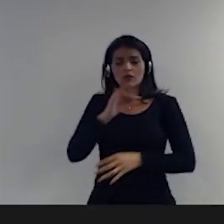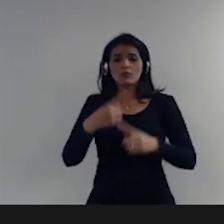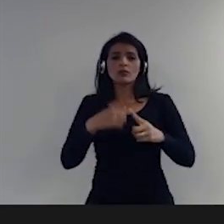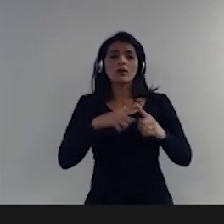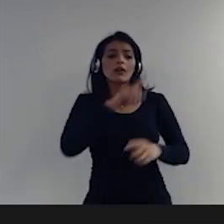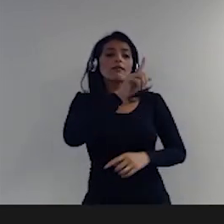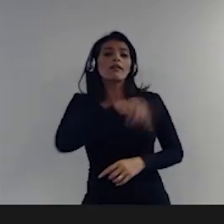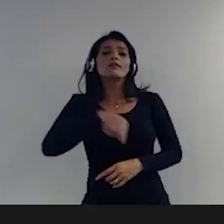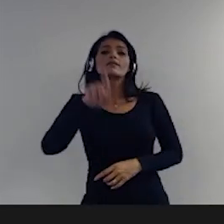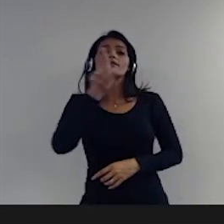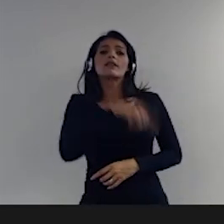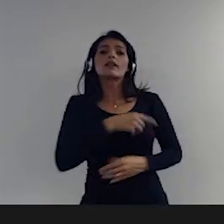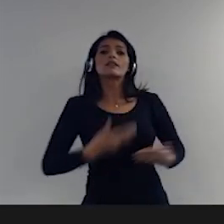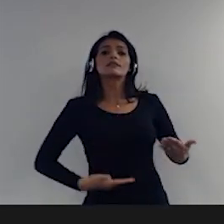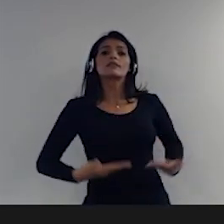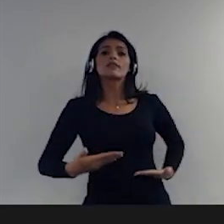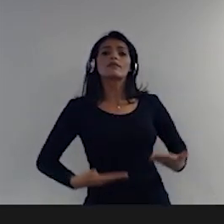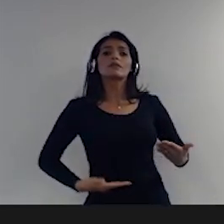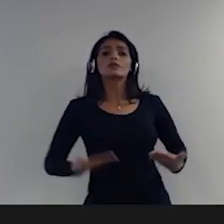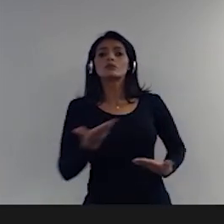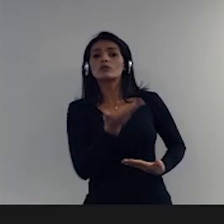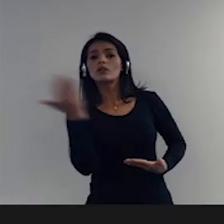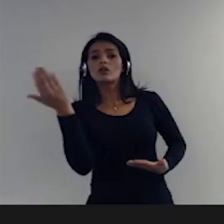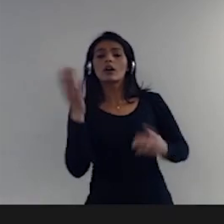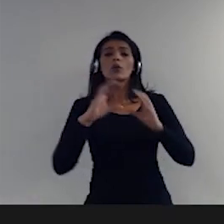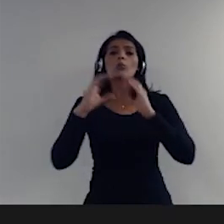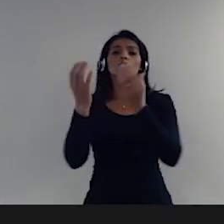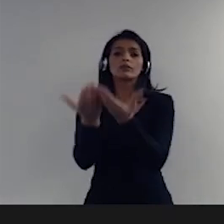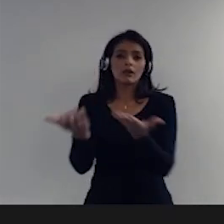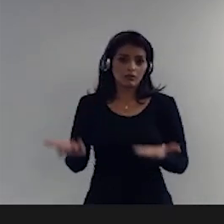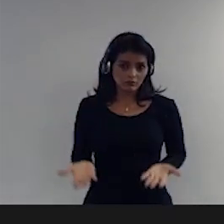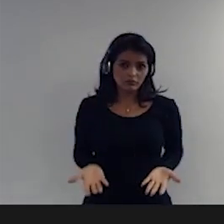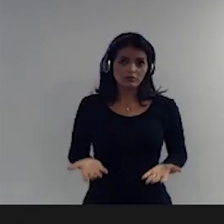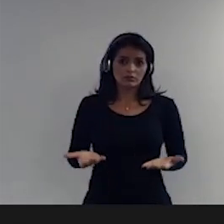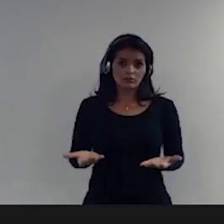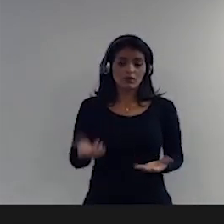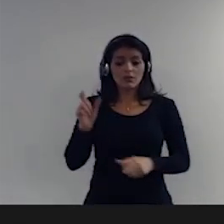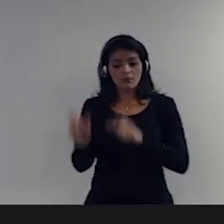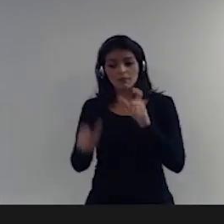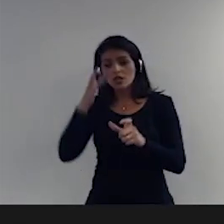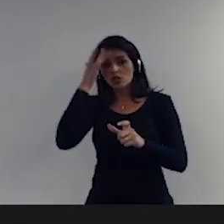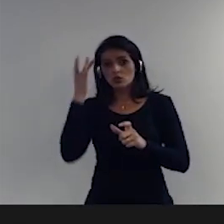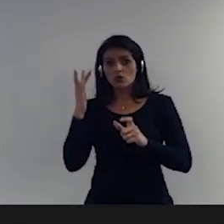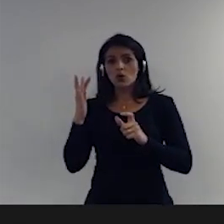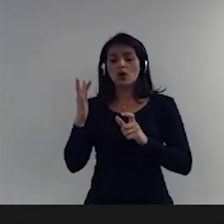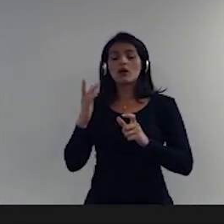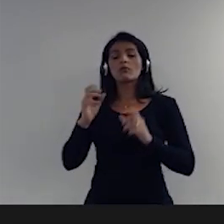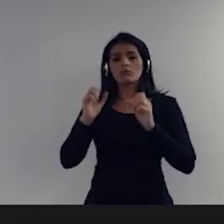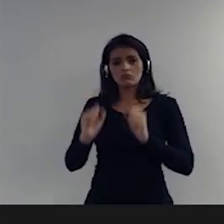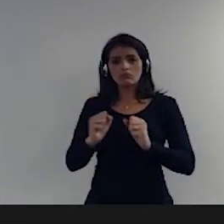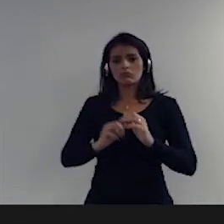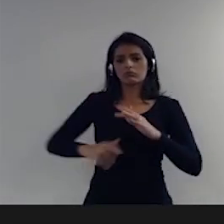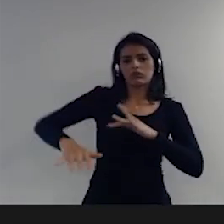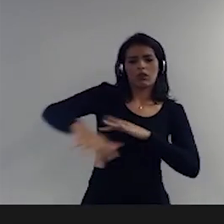serviços de prestação de serviço à comunidade, fazendo com que essas pessoas circulassem de alguma forma